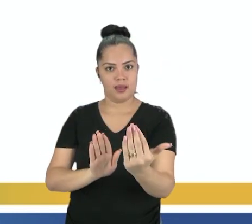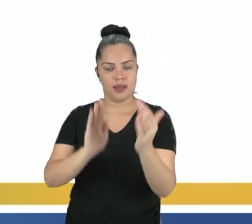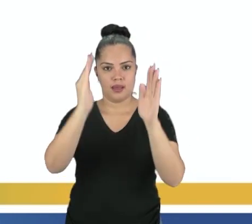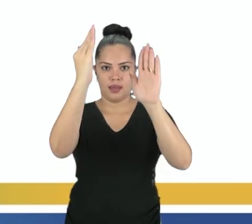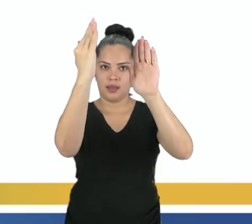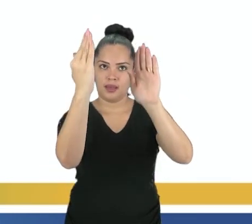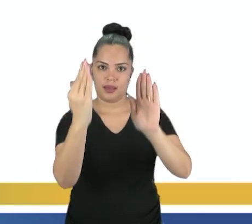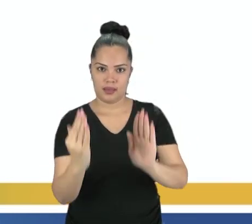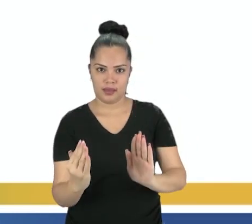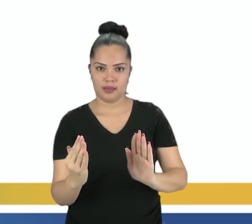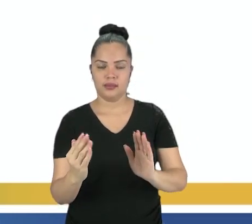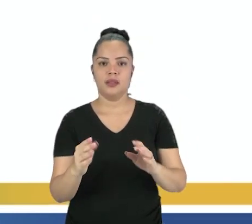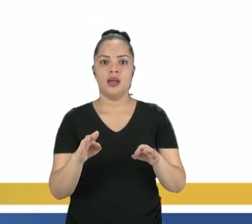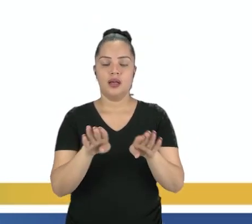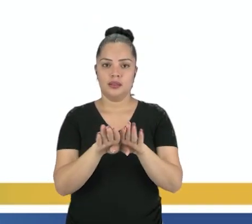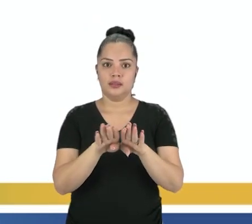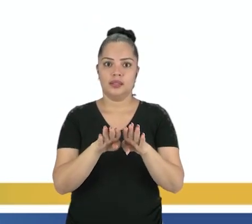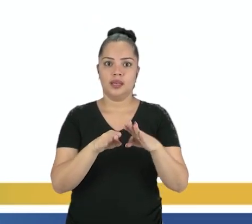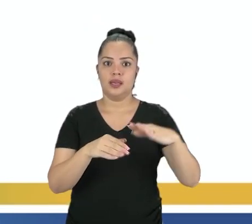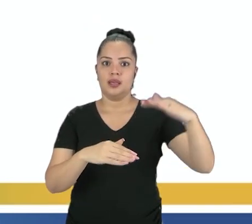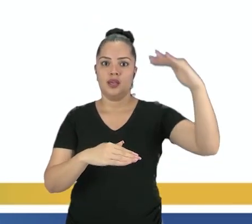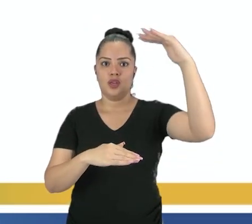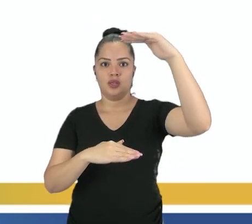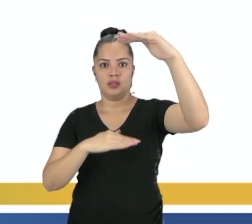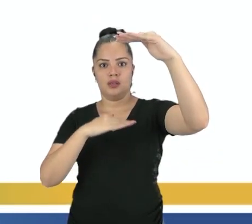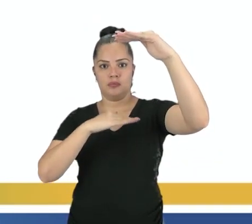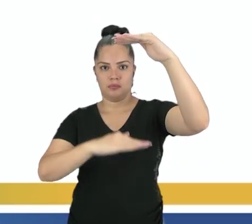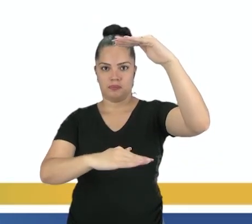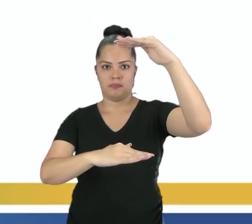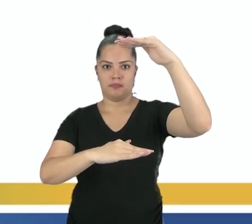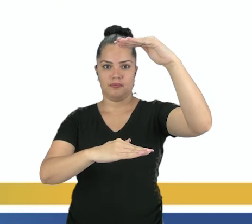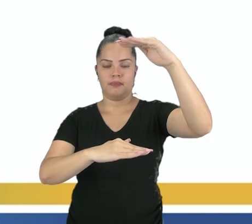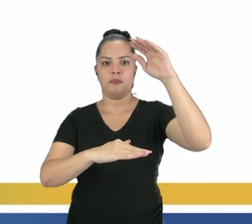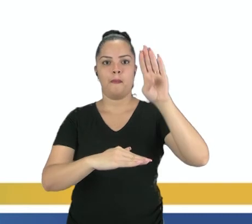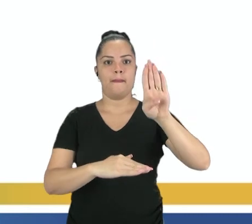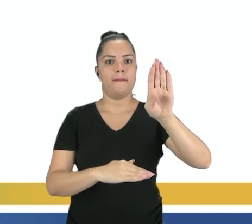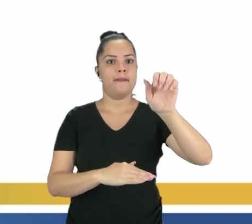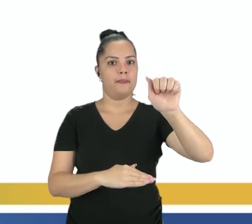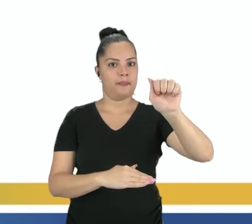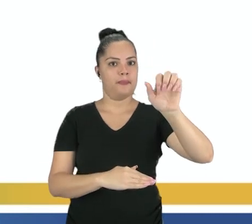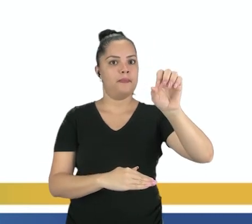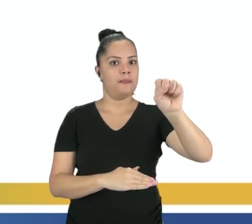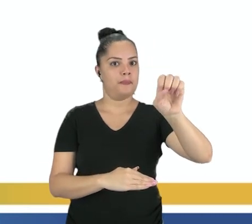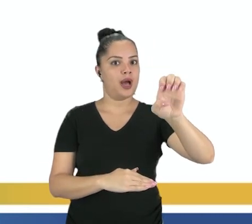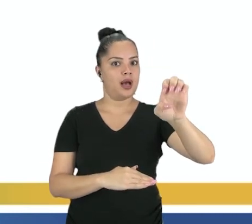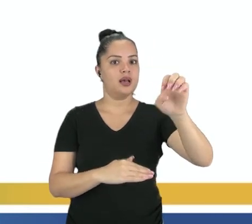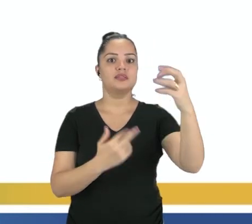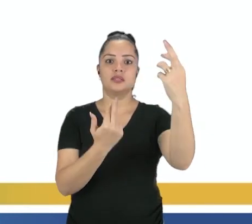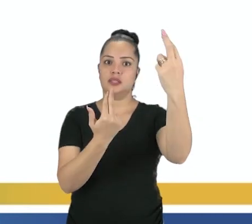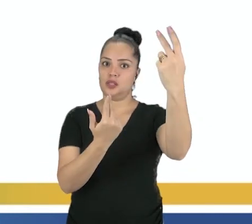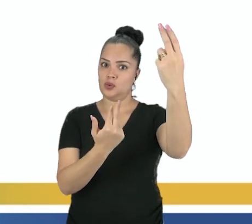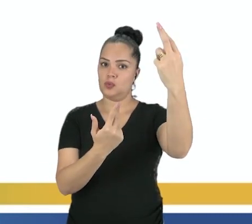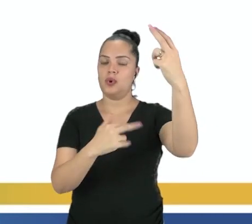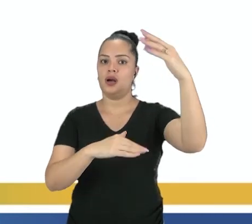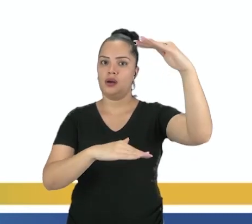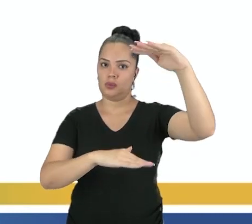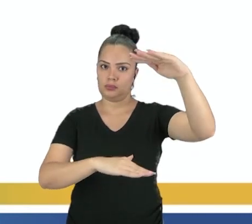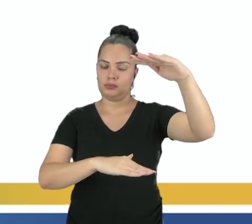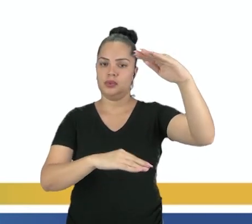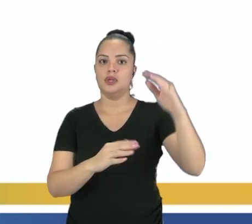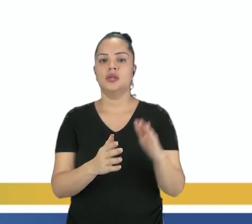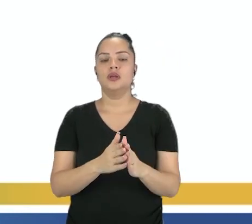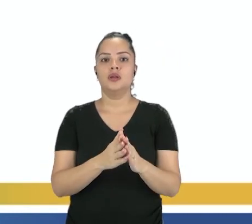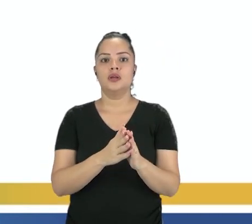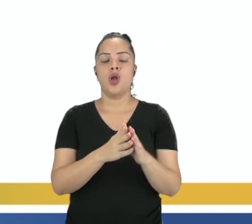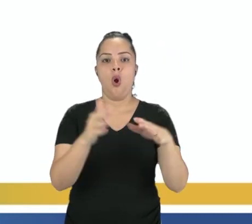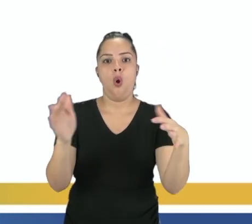ter também 2 bases. A base de cima será congruente à base de baixo, ok? E